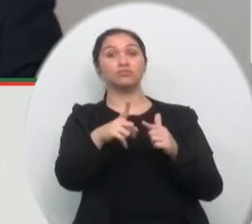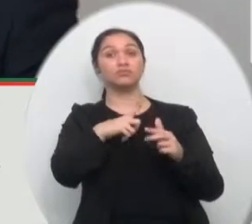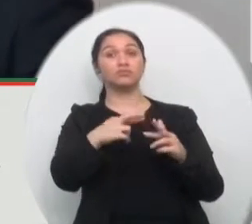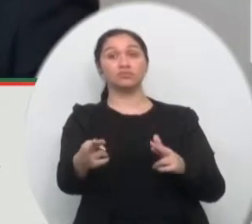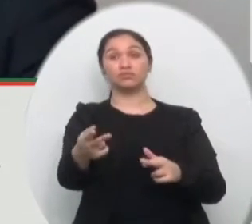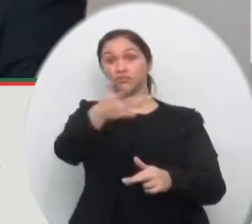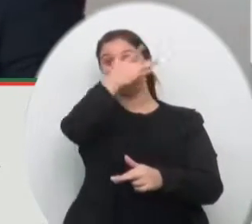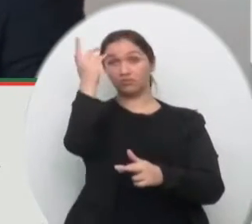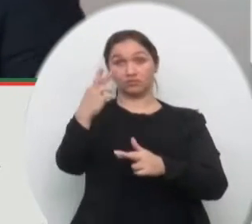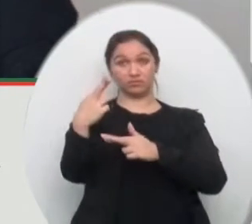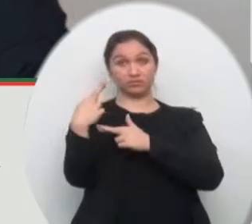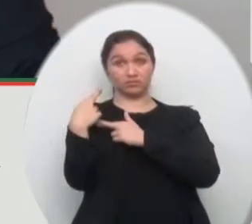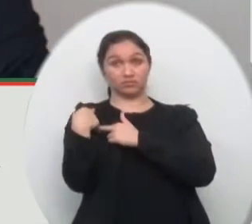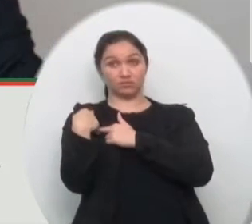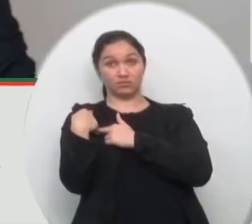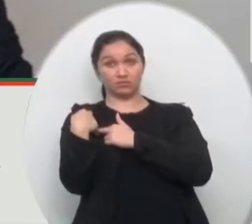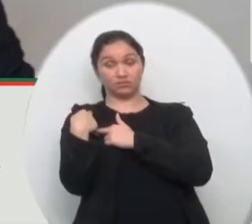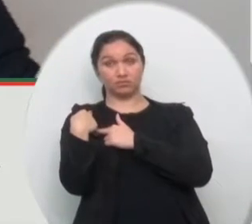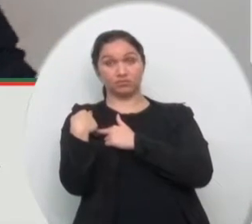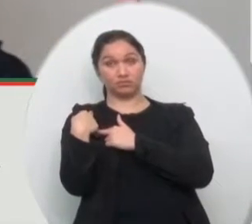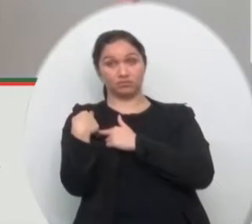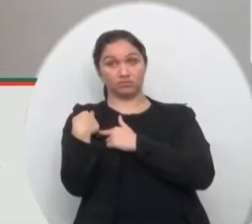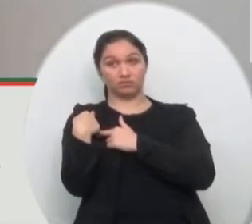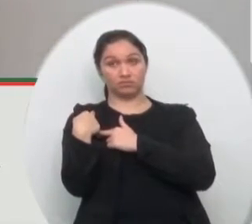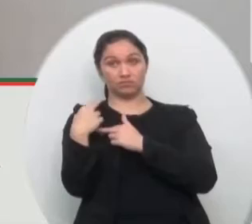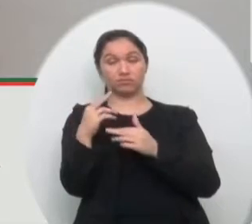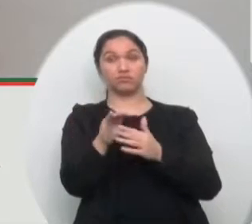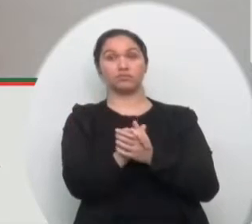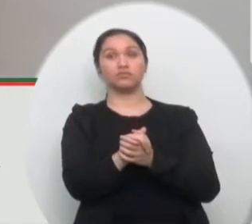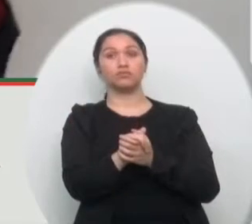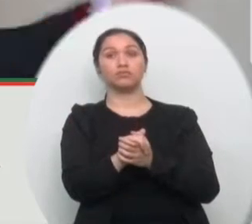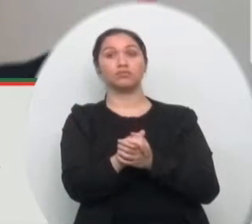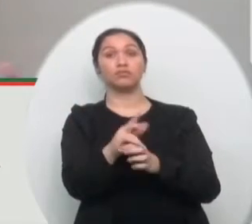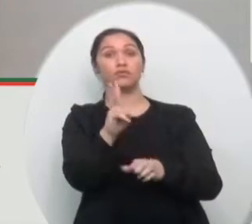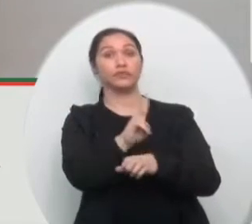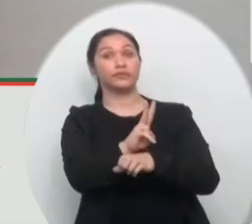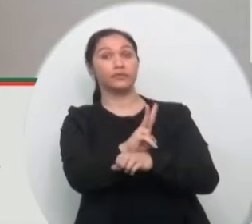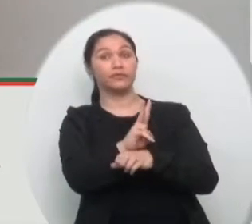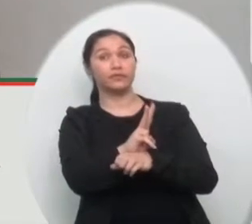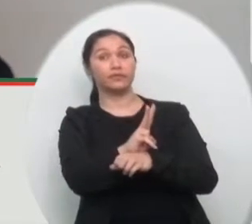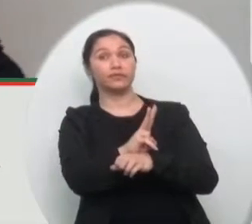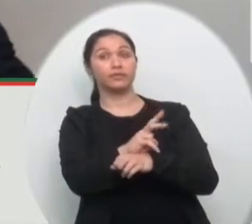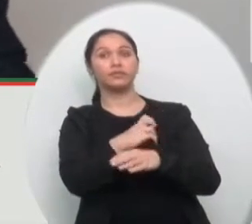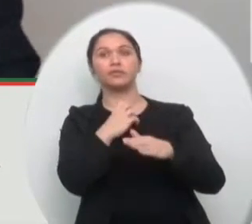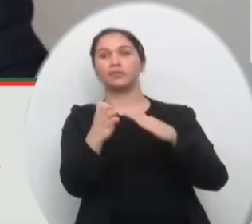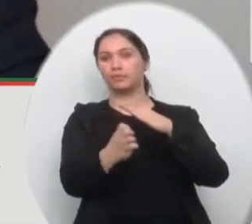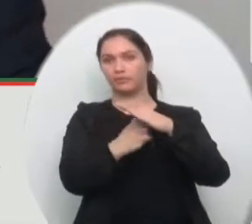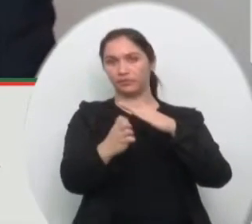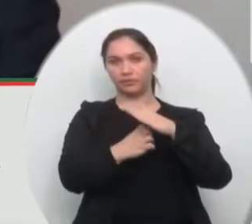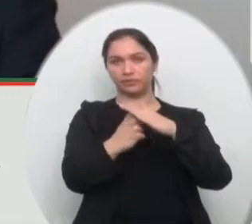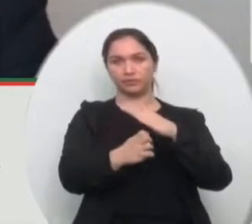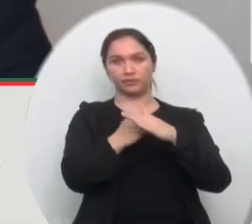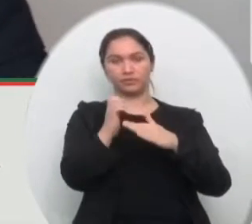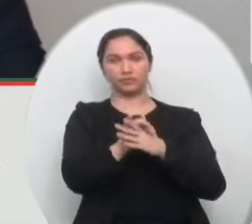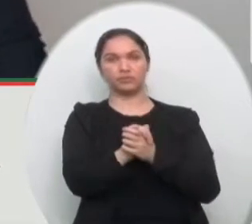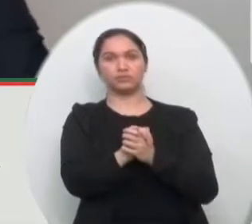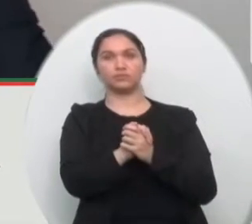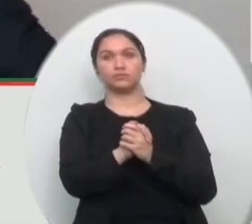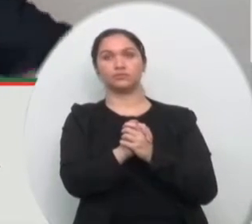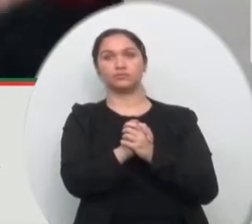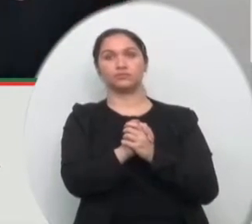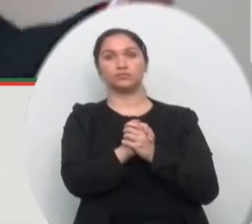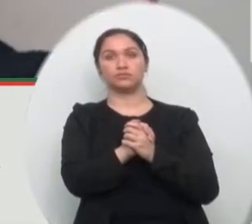responsável administrando aquelas empresas. A Eliane, quando meu falecido pai também vendeu o terreno, teve algumas situações